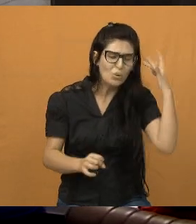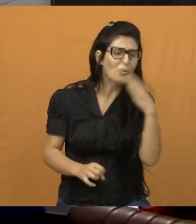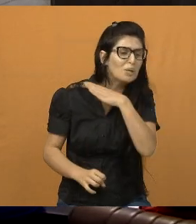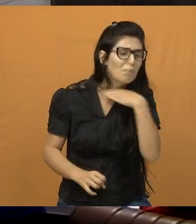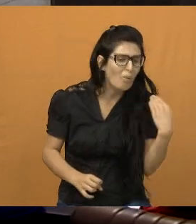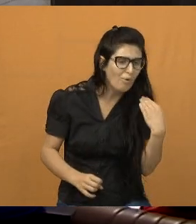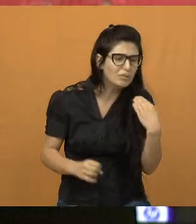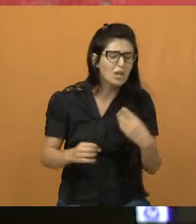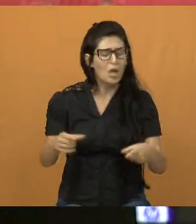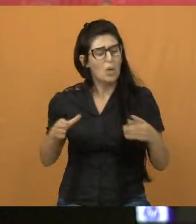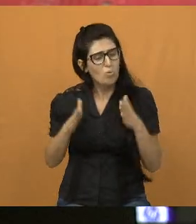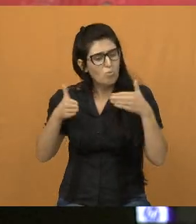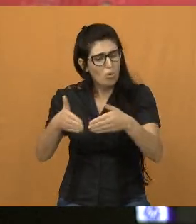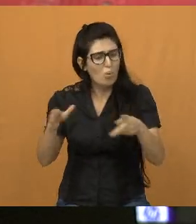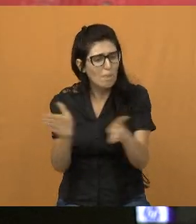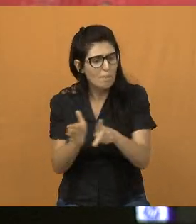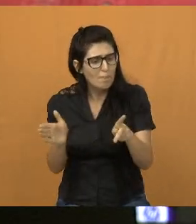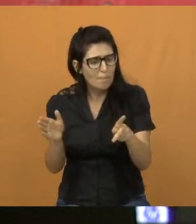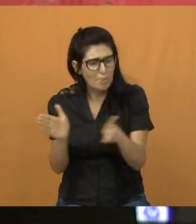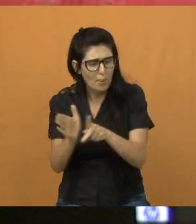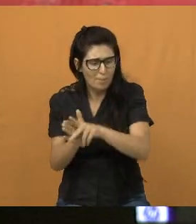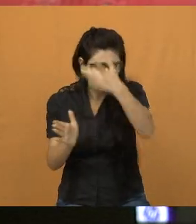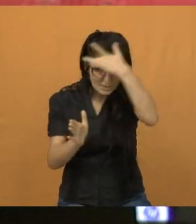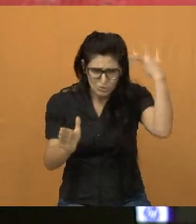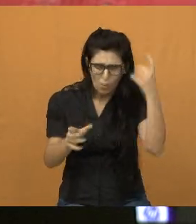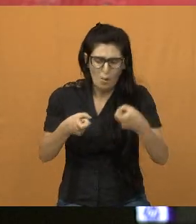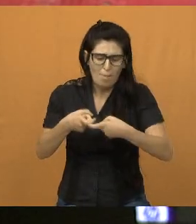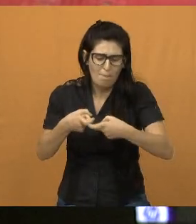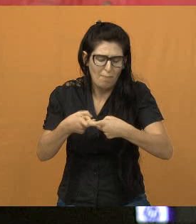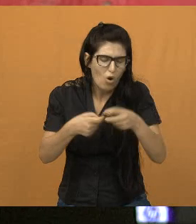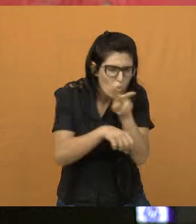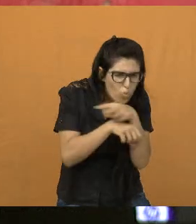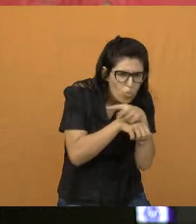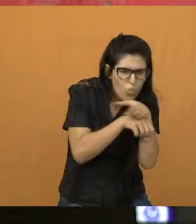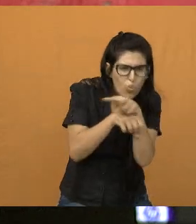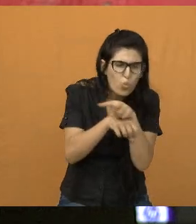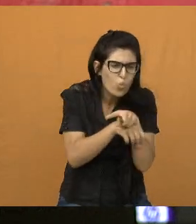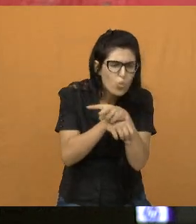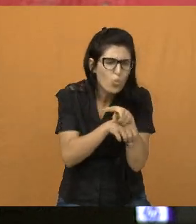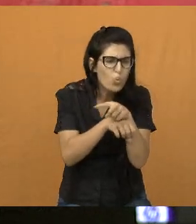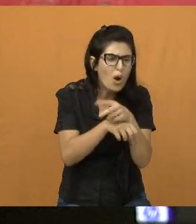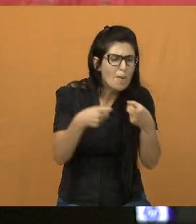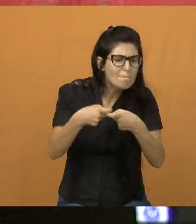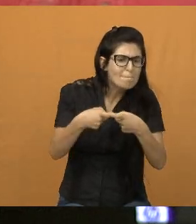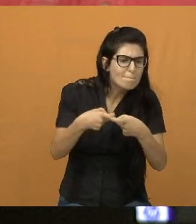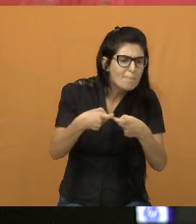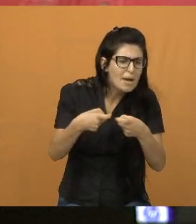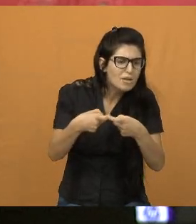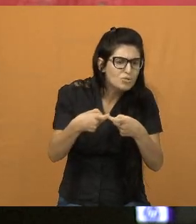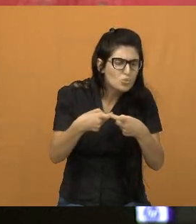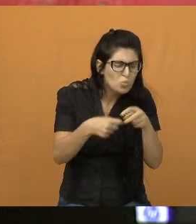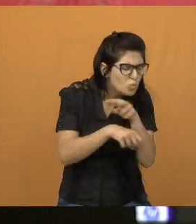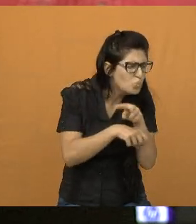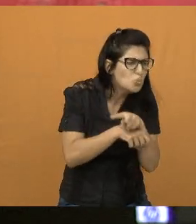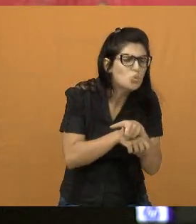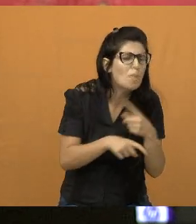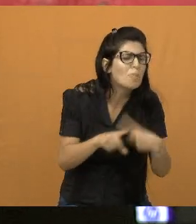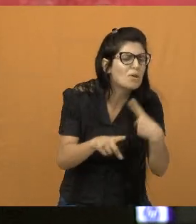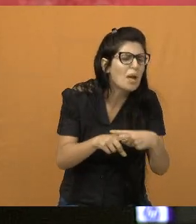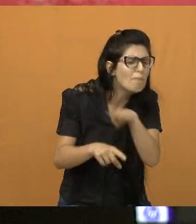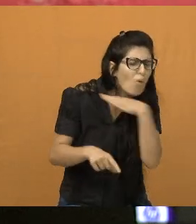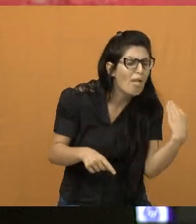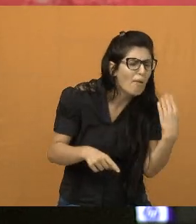comitê especializado por médicas que investigam as razões e